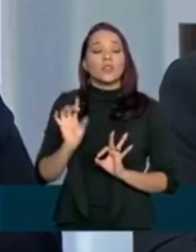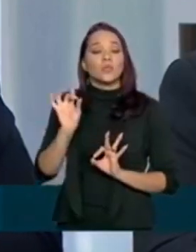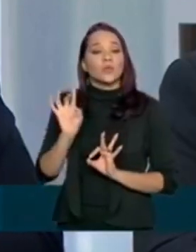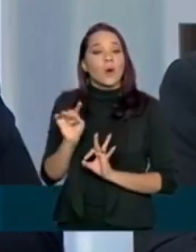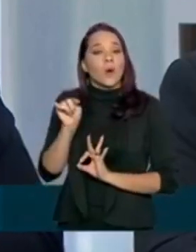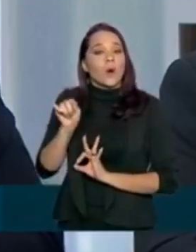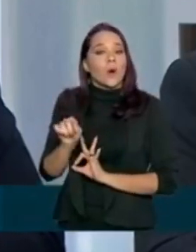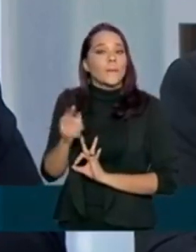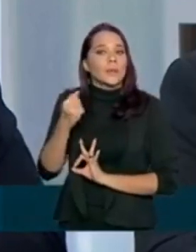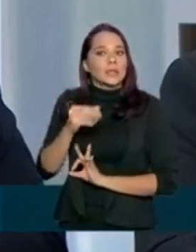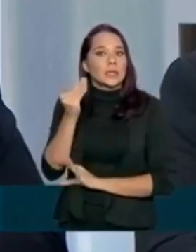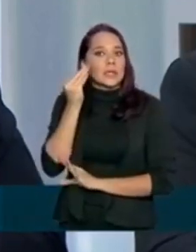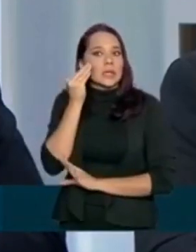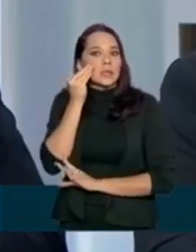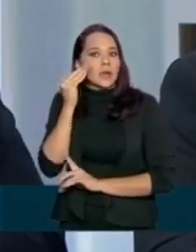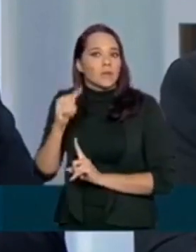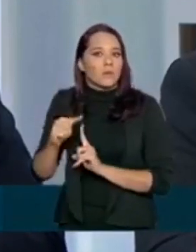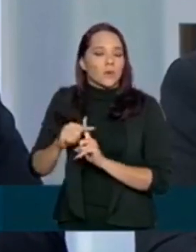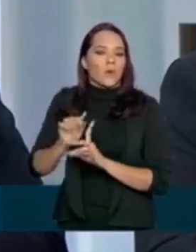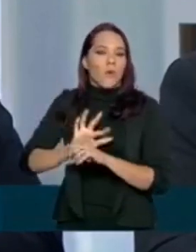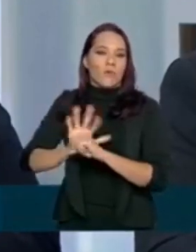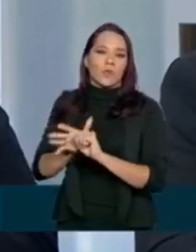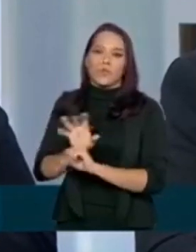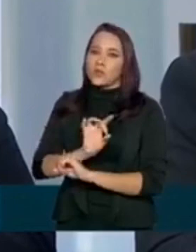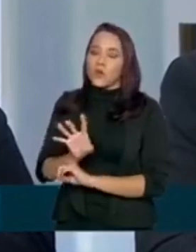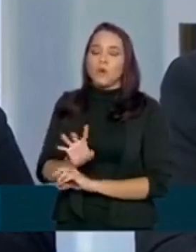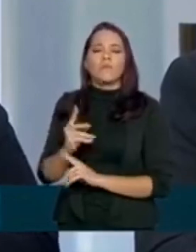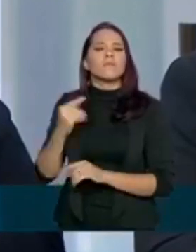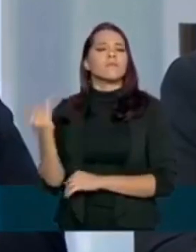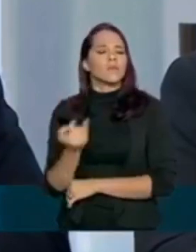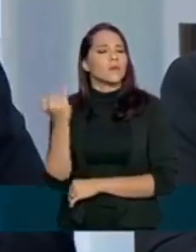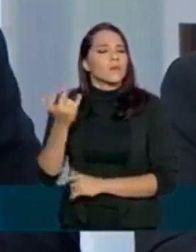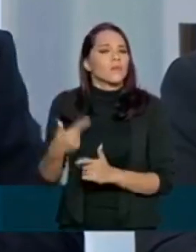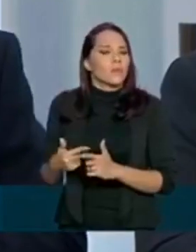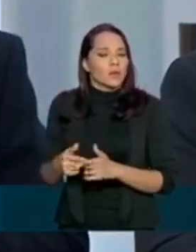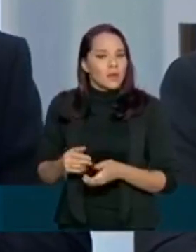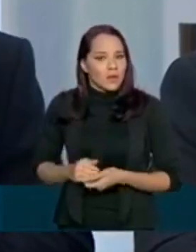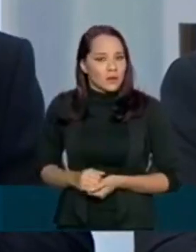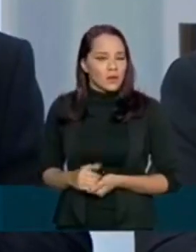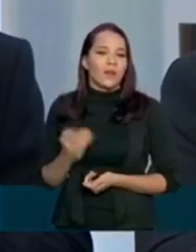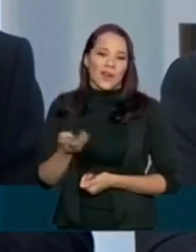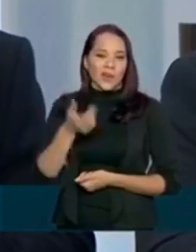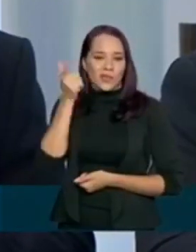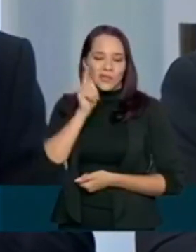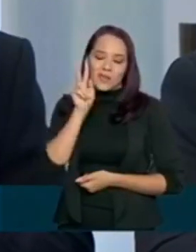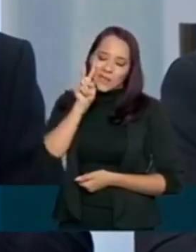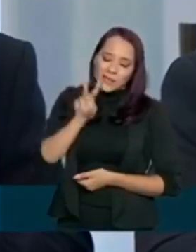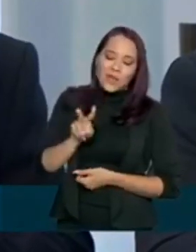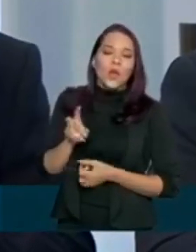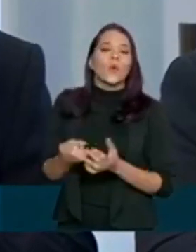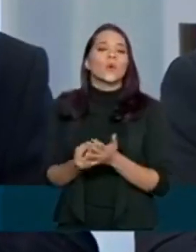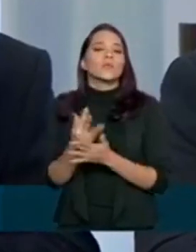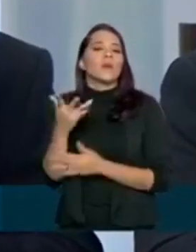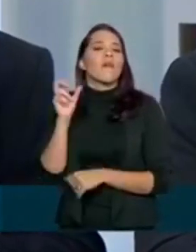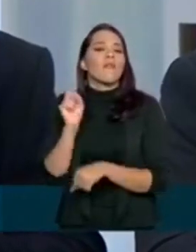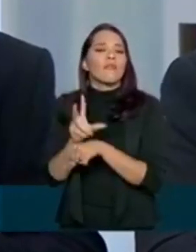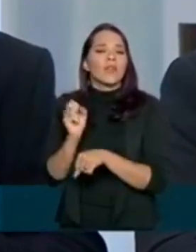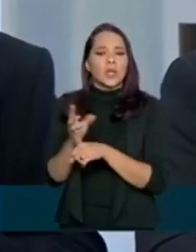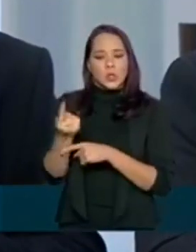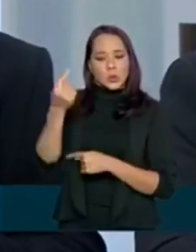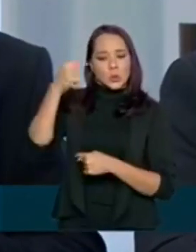tenham atestado positivo no convite por quê que isso é importante porque início nós conseguimos medir a em geral